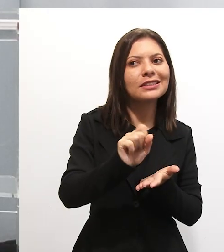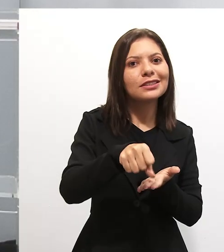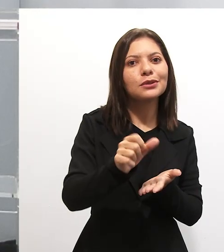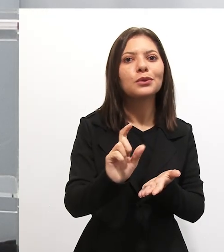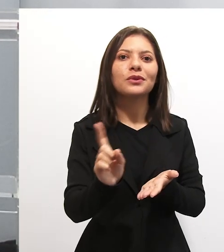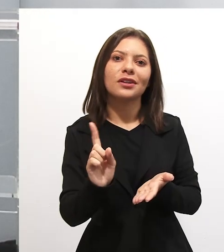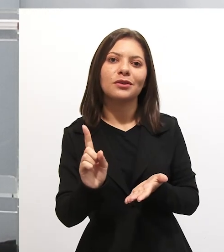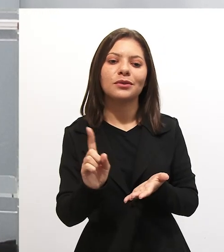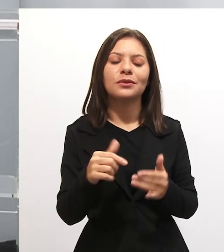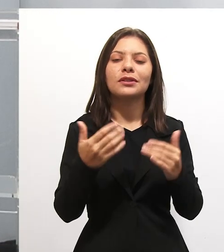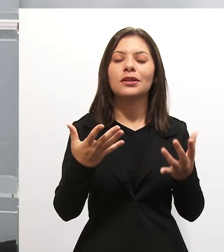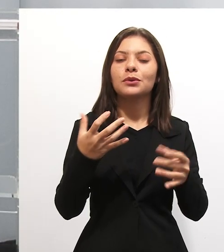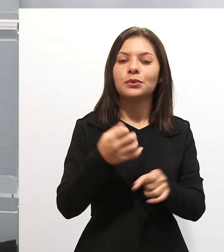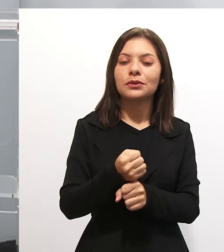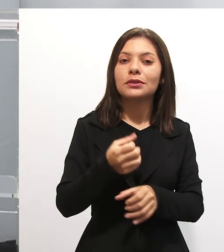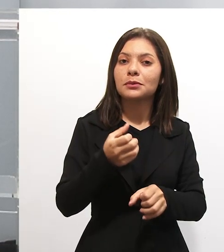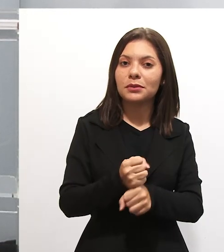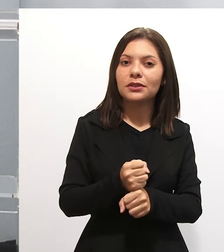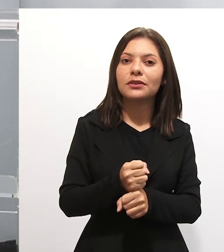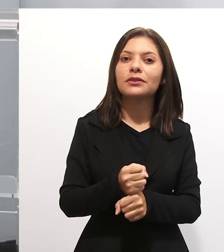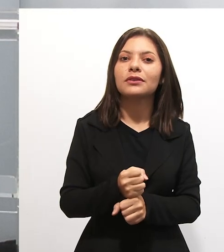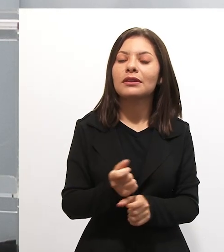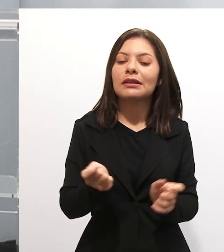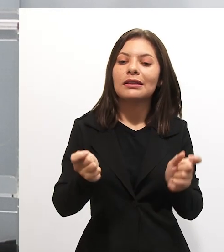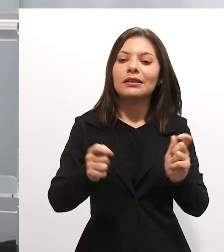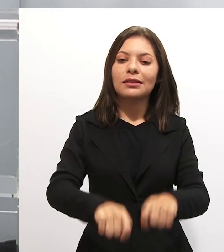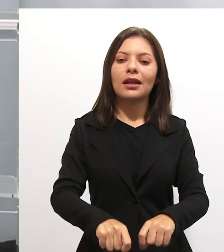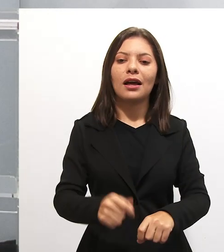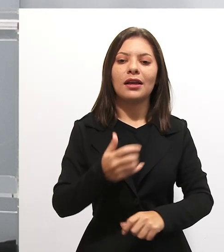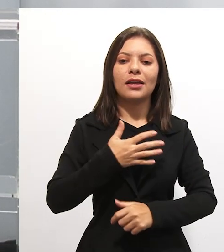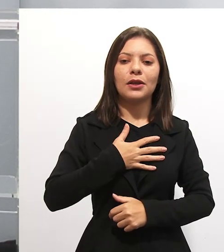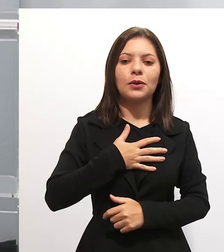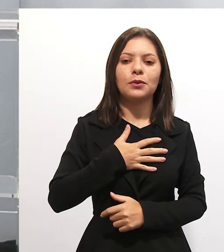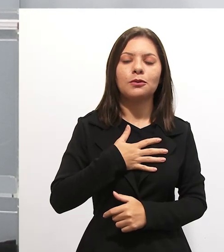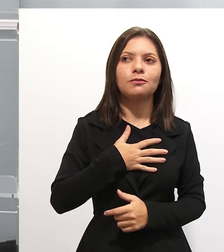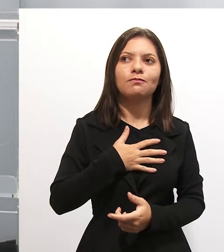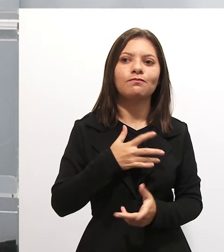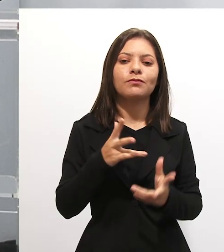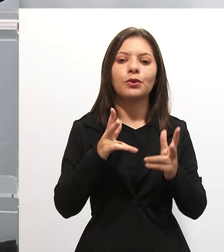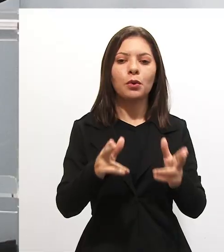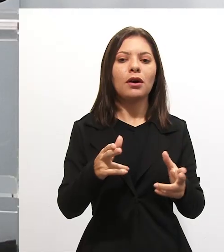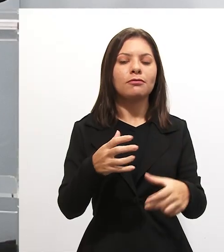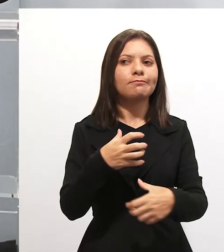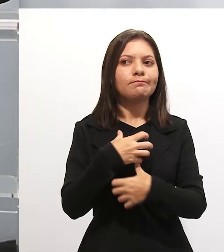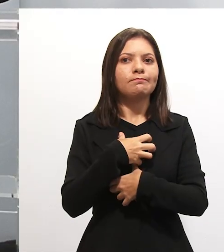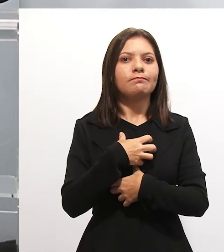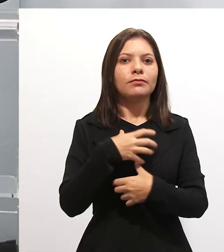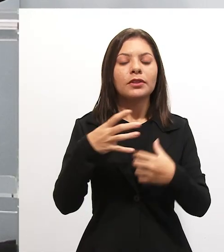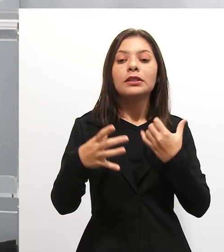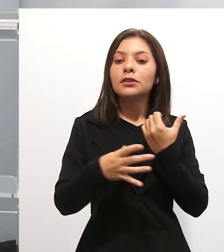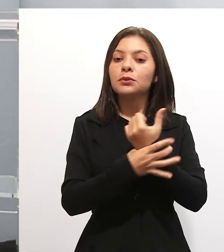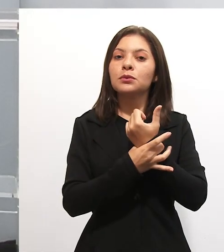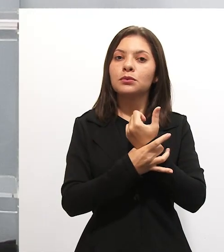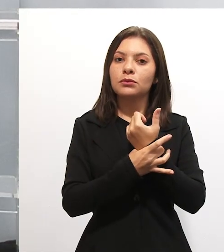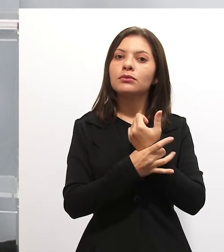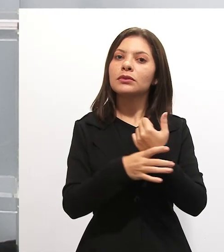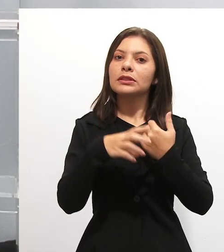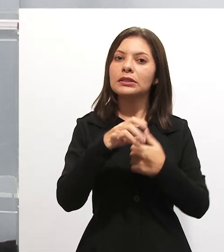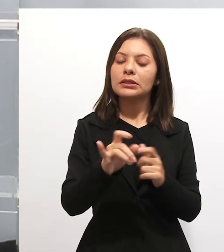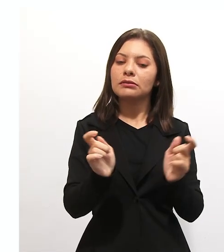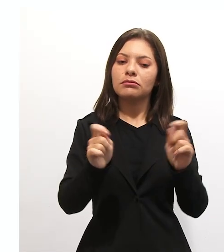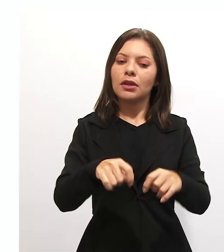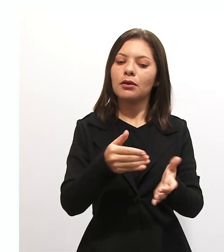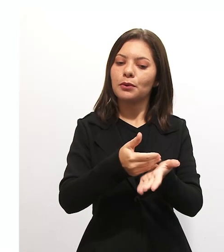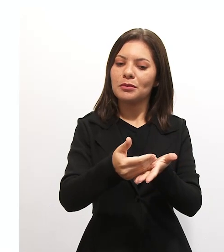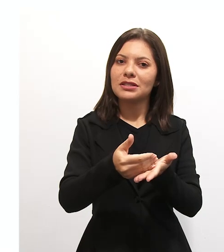Então, o orçamento ele vai fomentar essa possibilidade de um novo empreendimento,